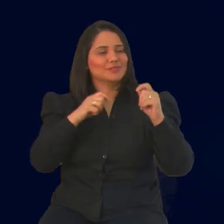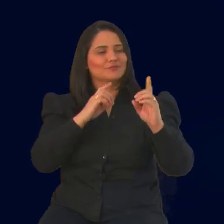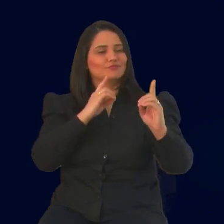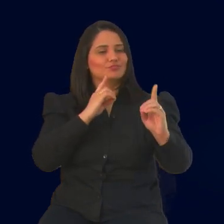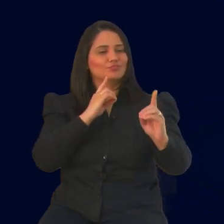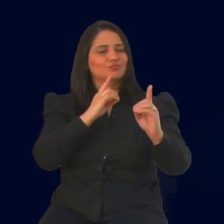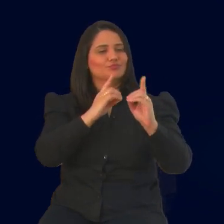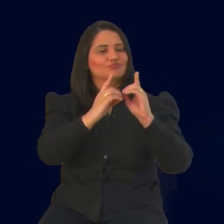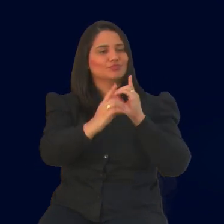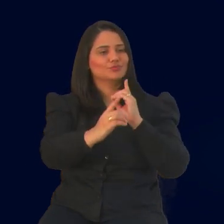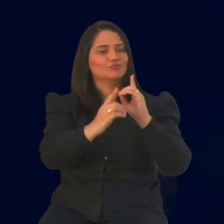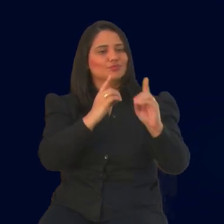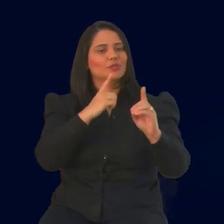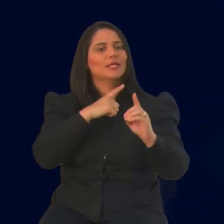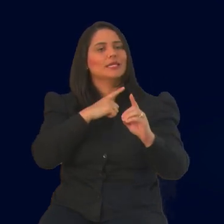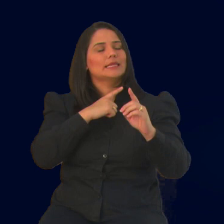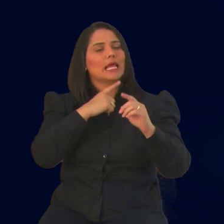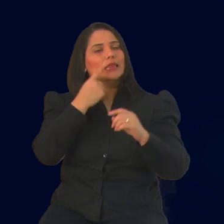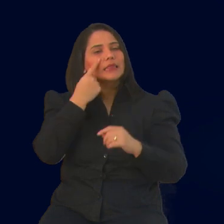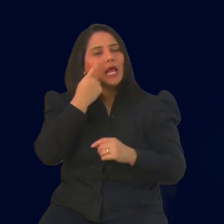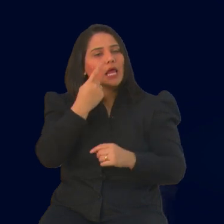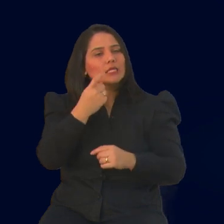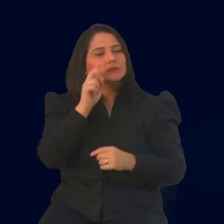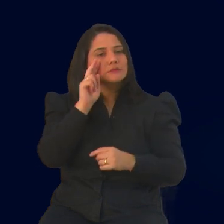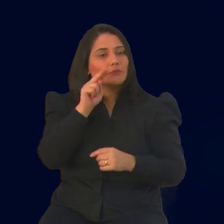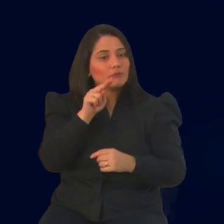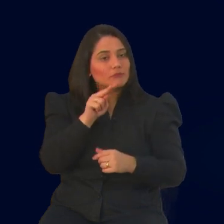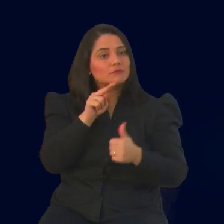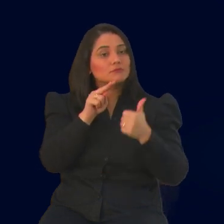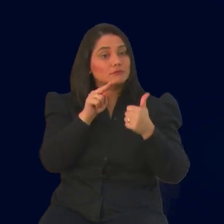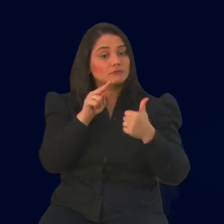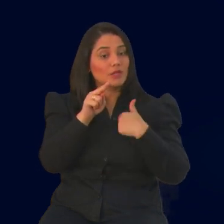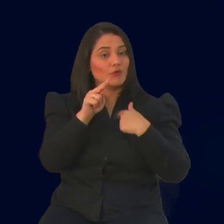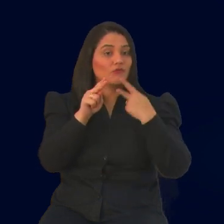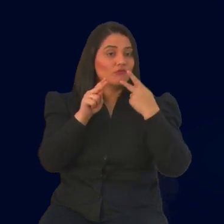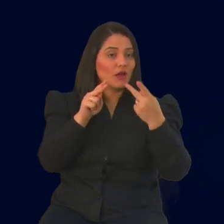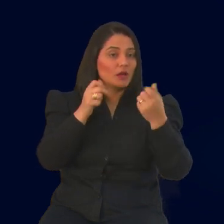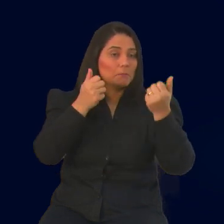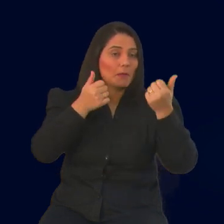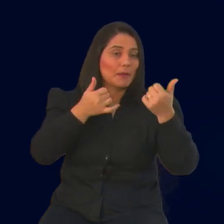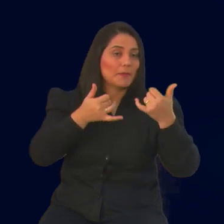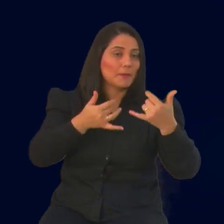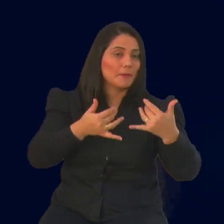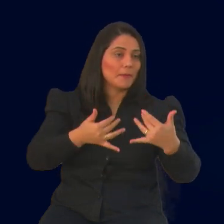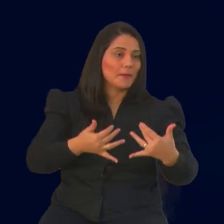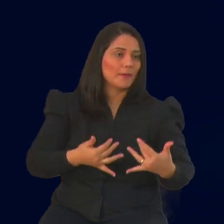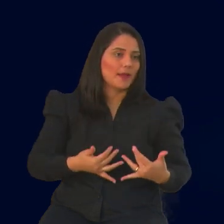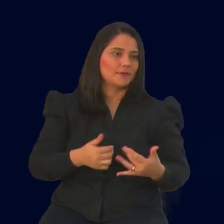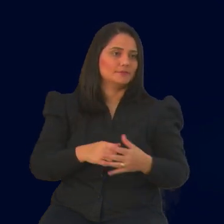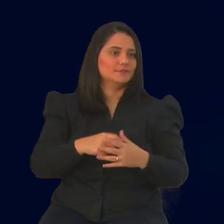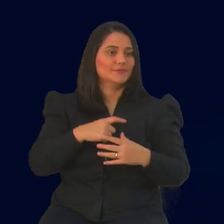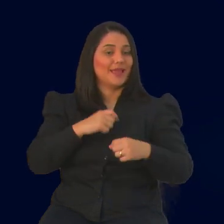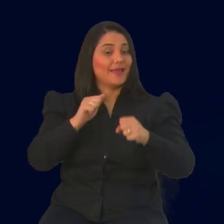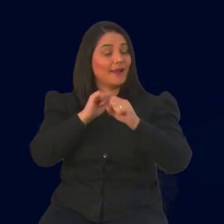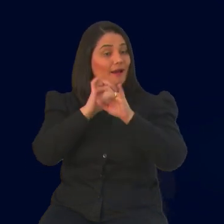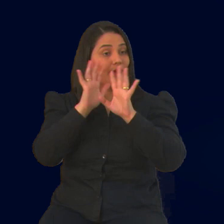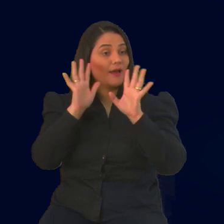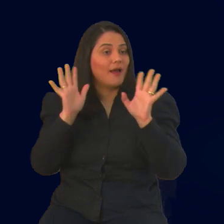respeito, existe interesse. Nós falamos de uma forma clara, objetiva, não dá margem para